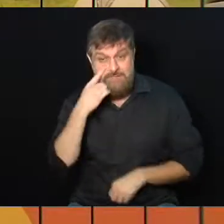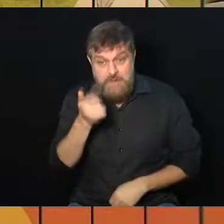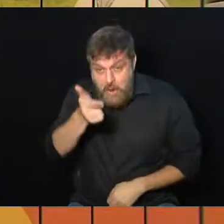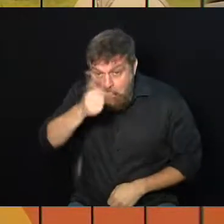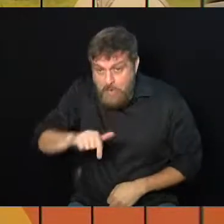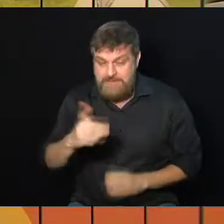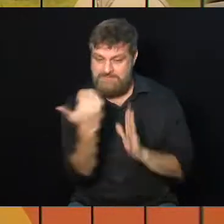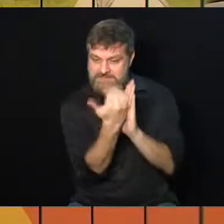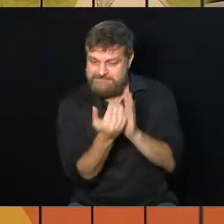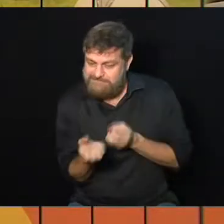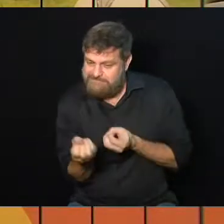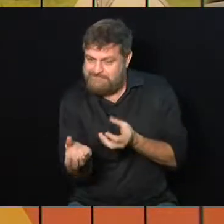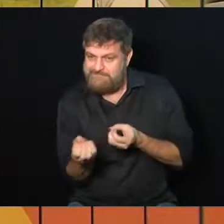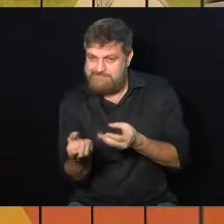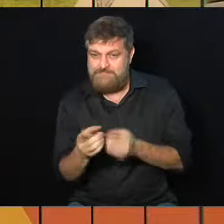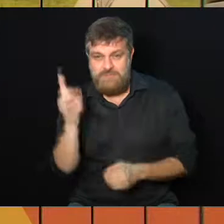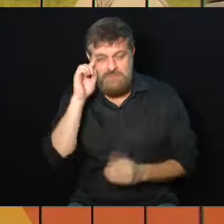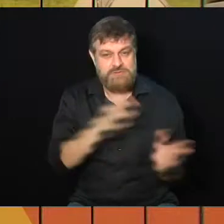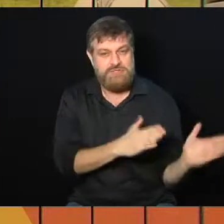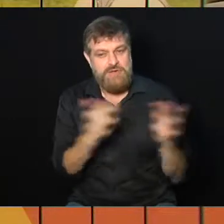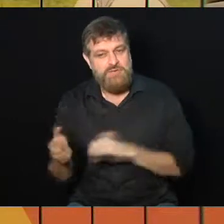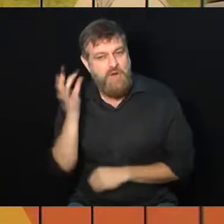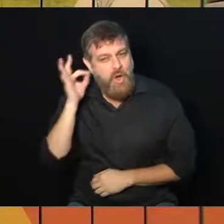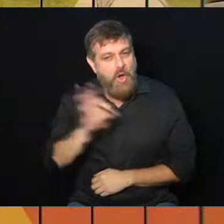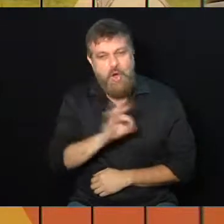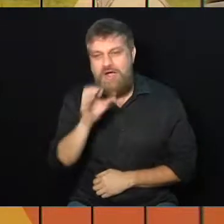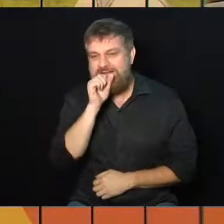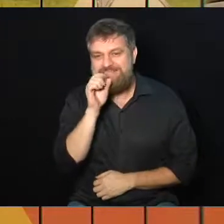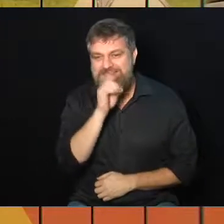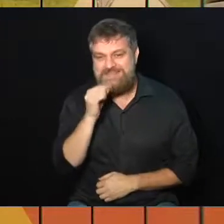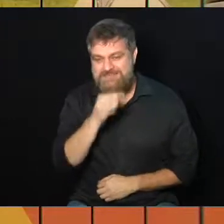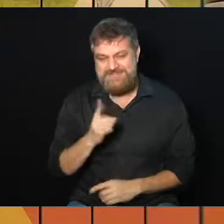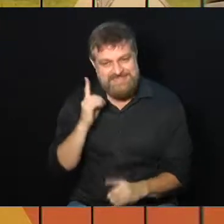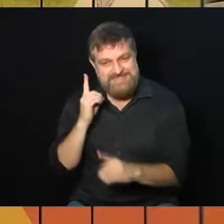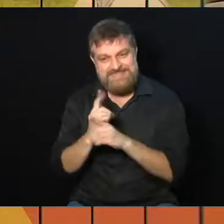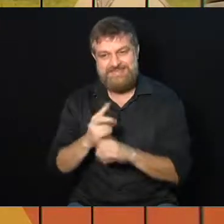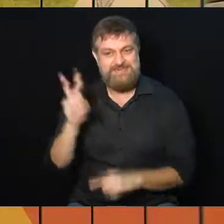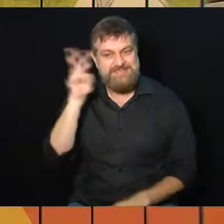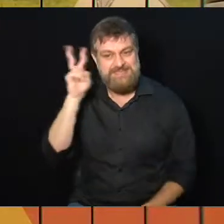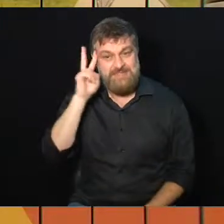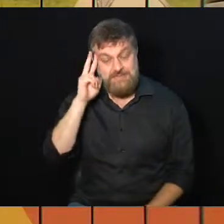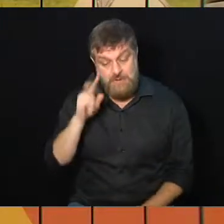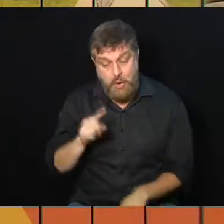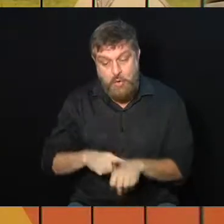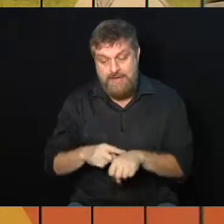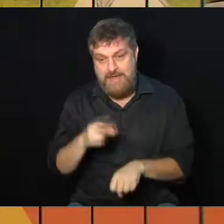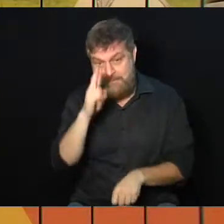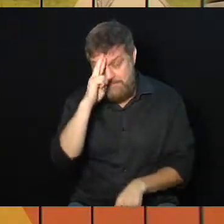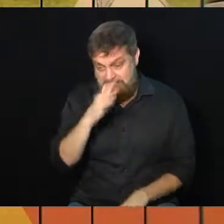as principais notícias do dia. Ótimo fim de semana e a gente se vê na segunda-feira